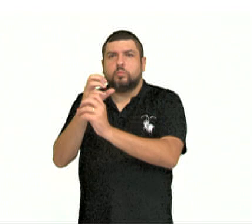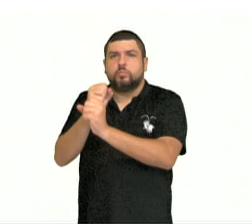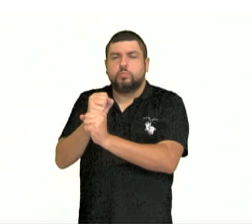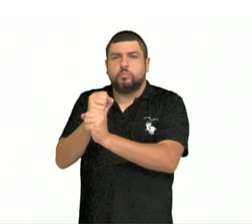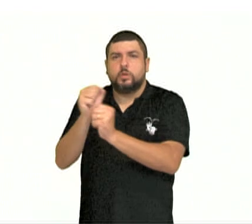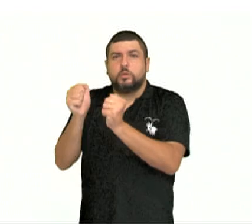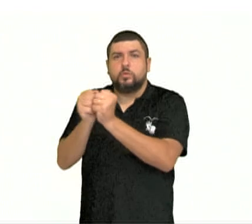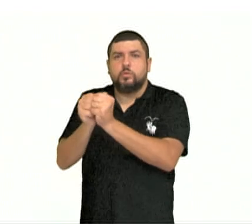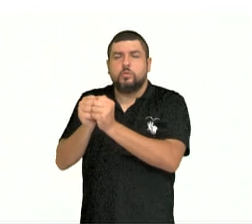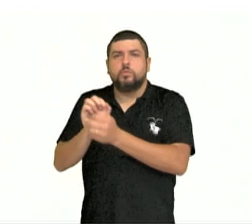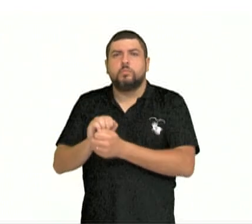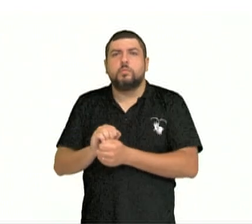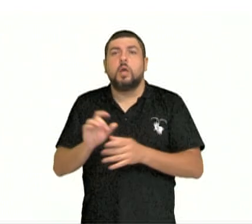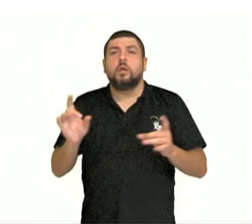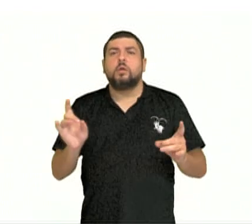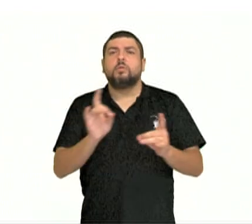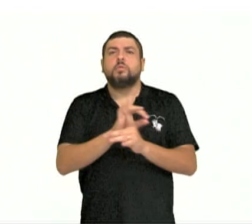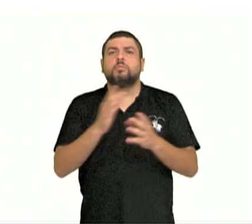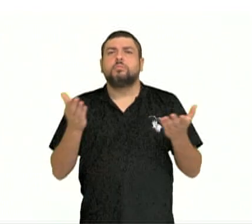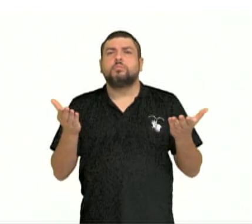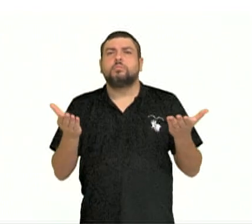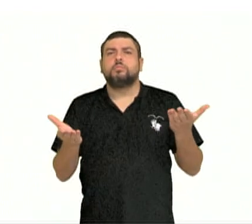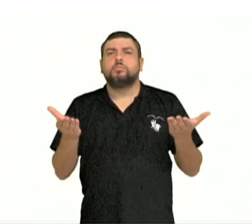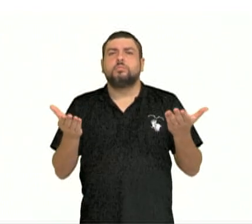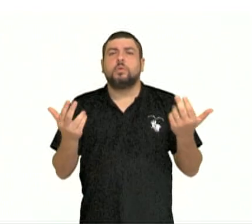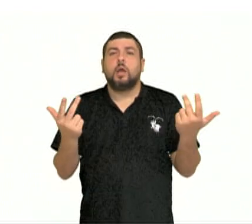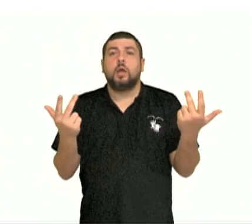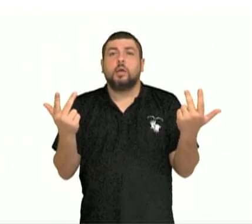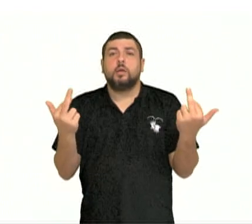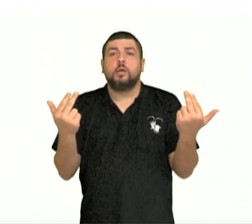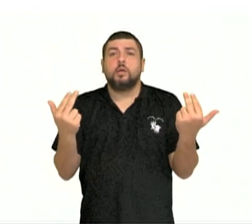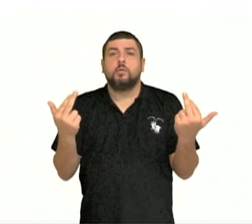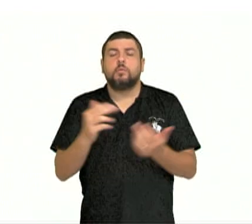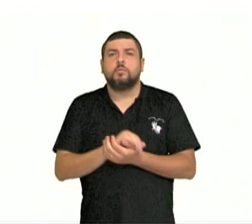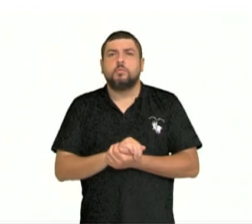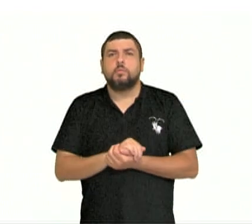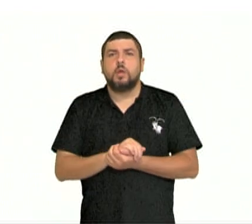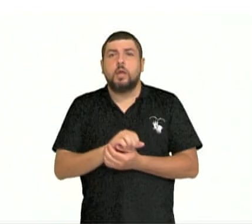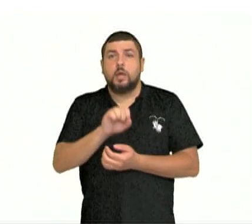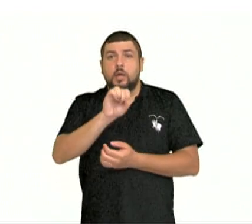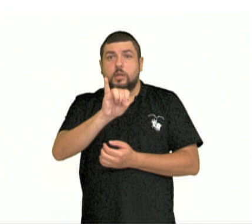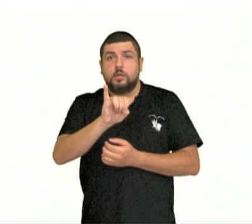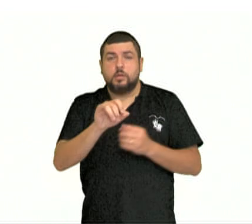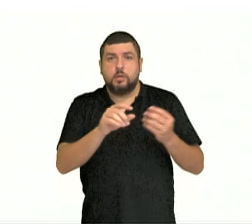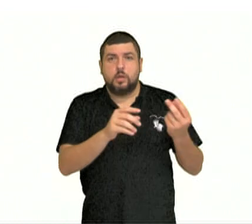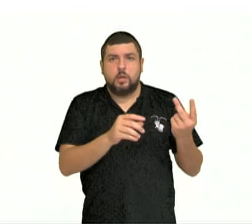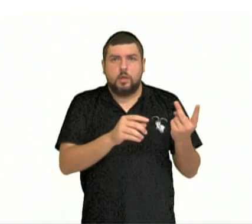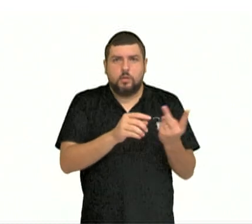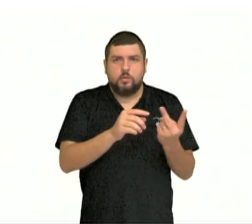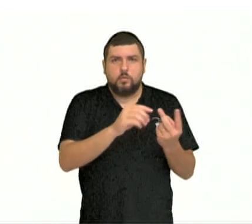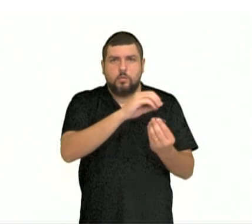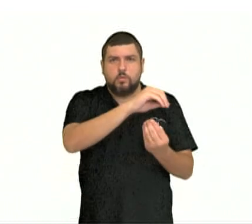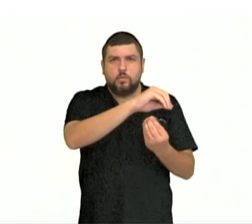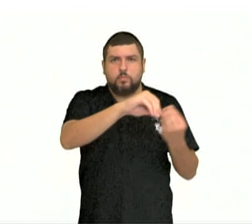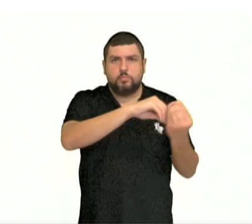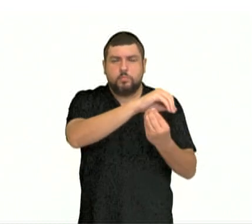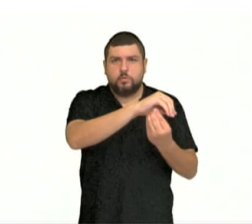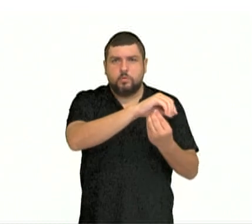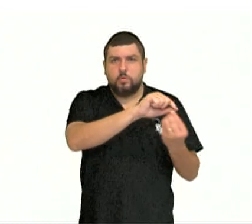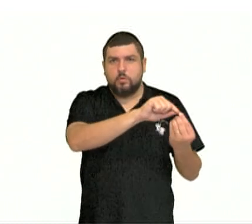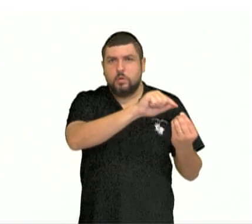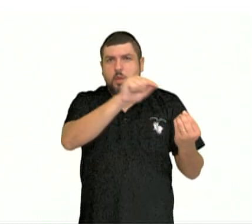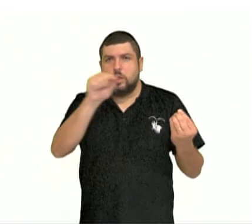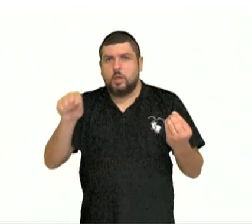está balanceada essa reação química. Quando os reagentes se transformam em produtos com a